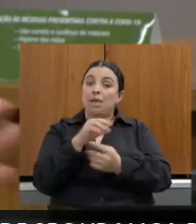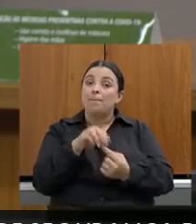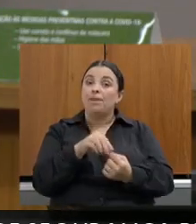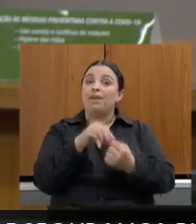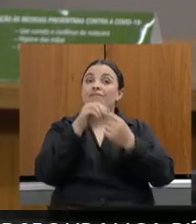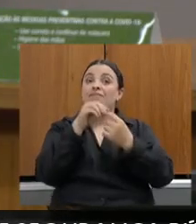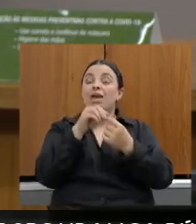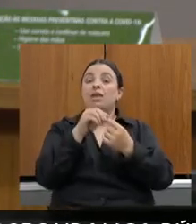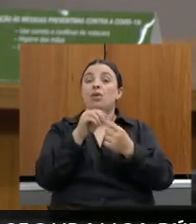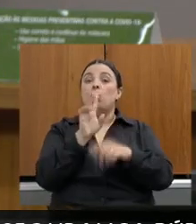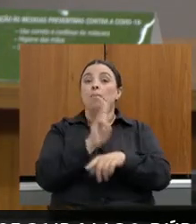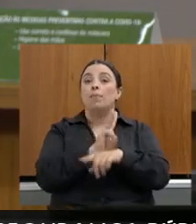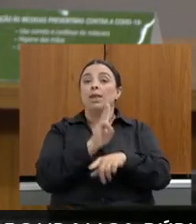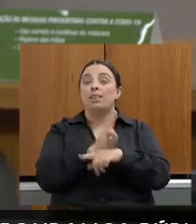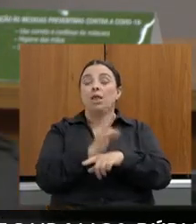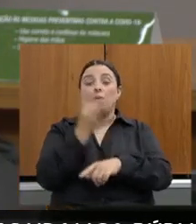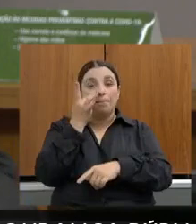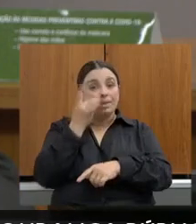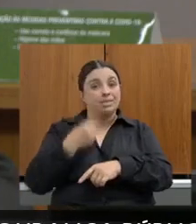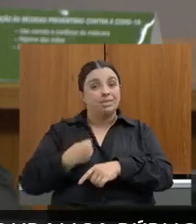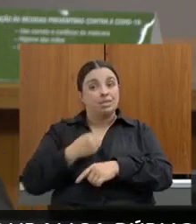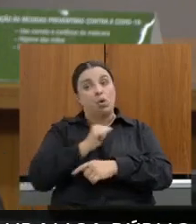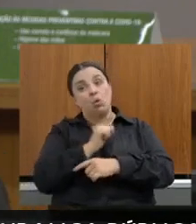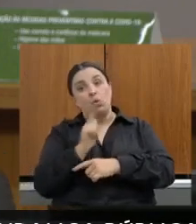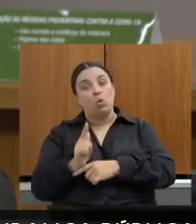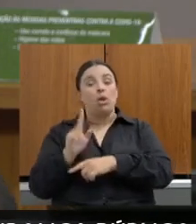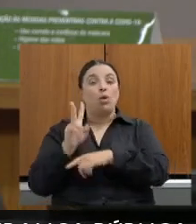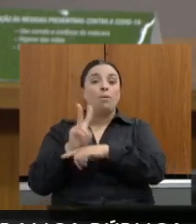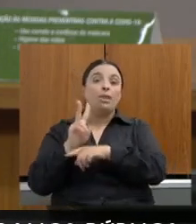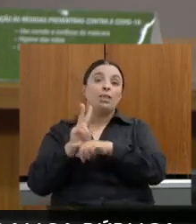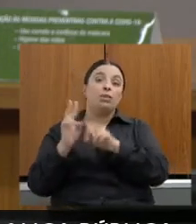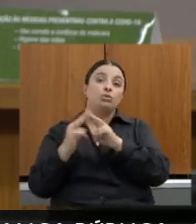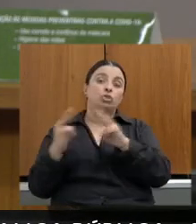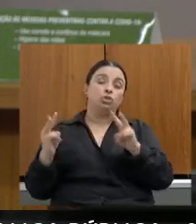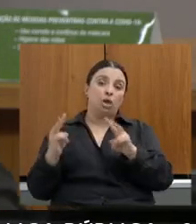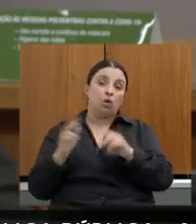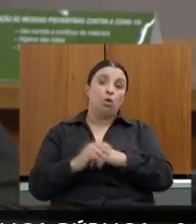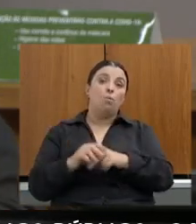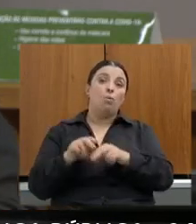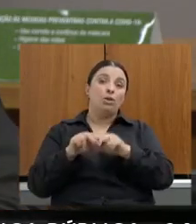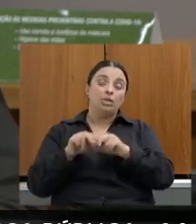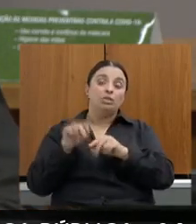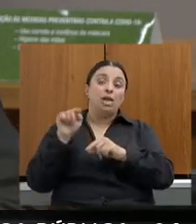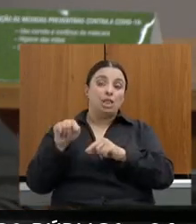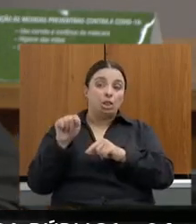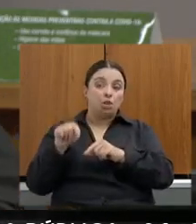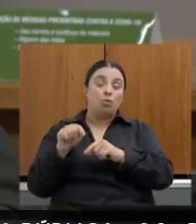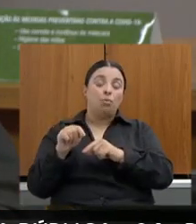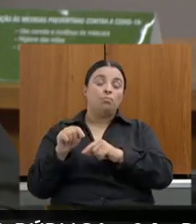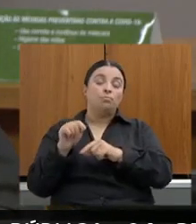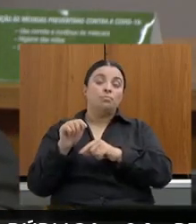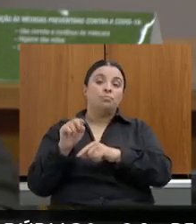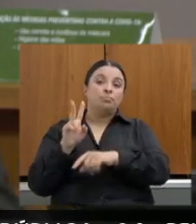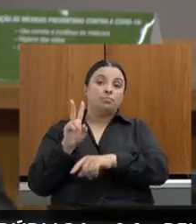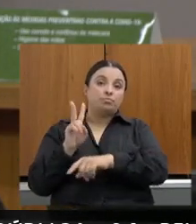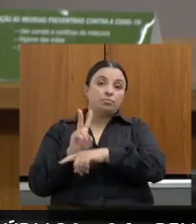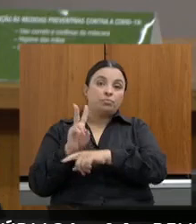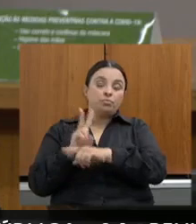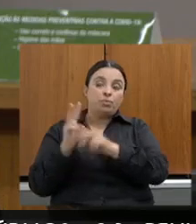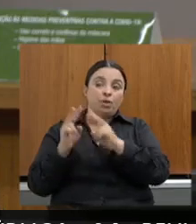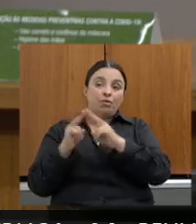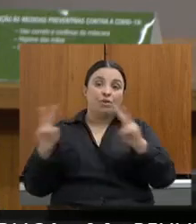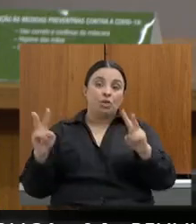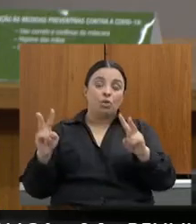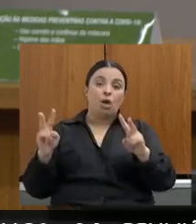do que o plantão digital no plantão digital nós otimizamos repito a força de trabalho e eu quero